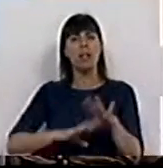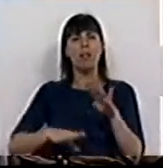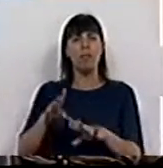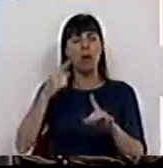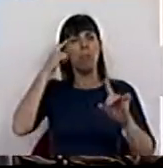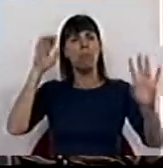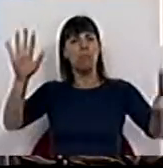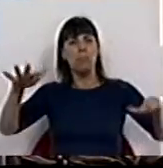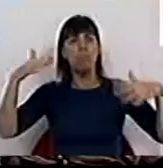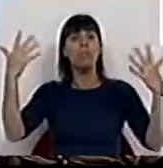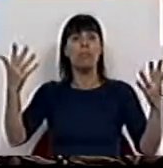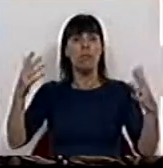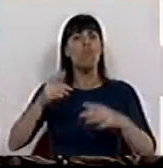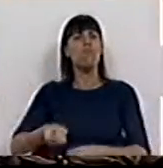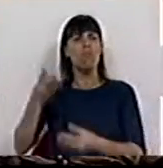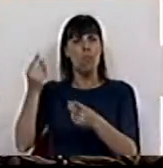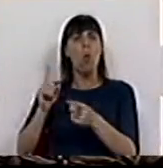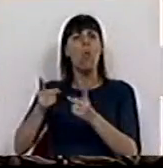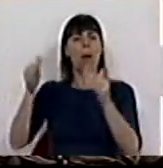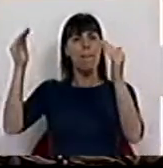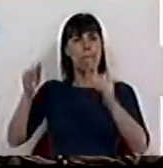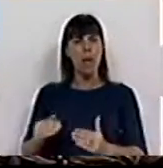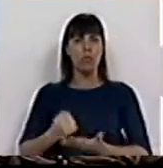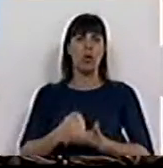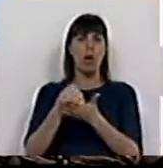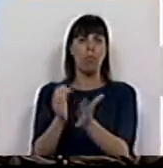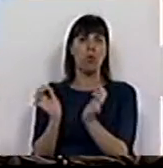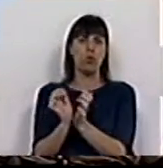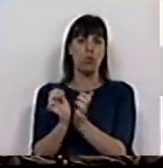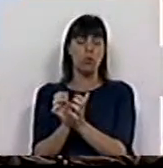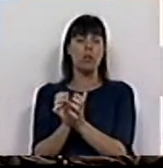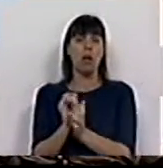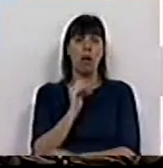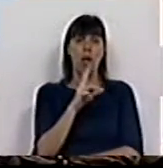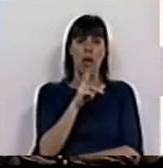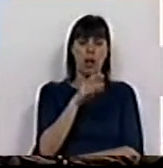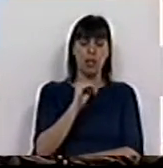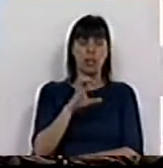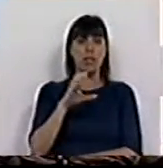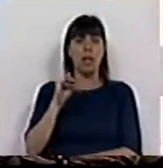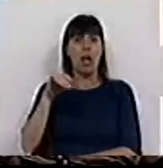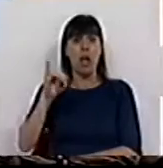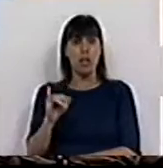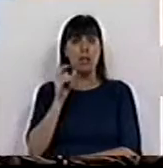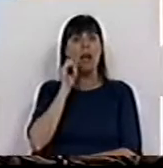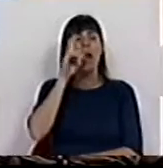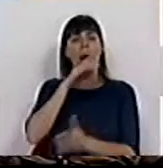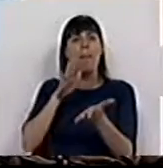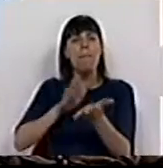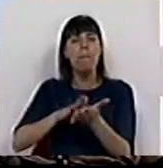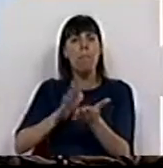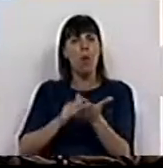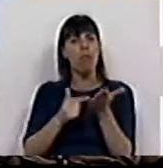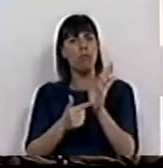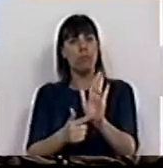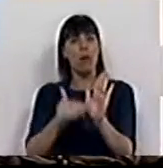fazer o impensável. Diminuiu o apoio social via RSI e CSI a quem